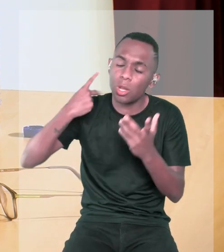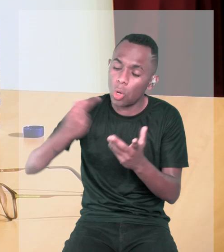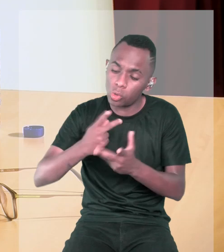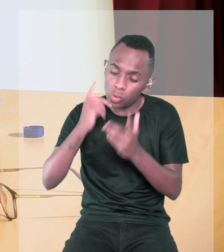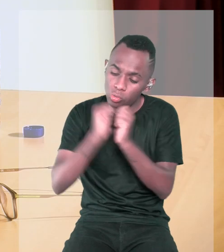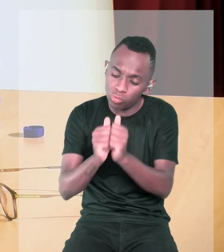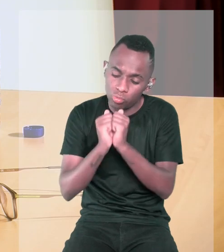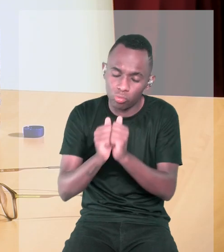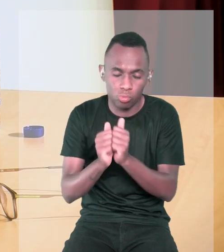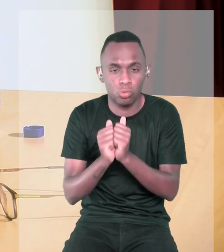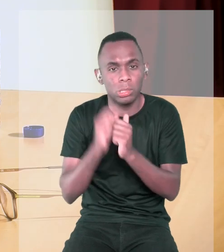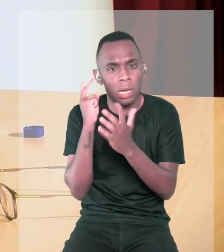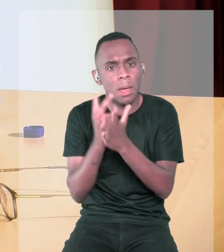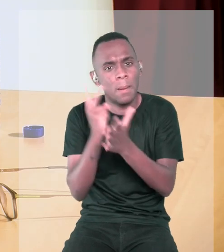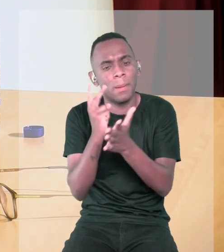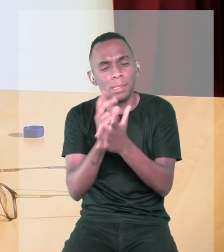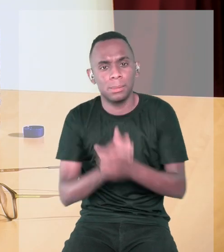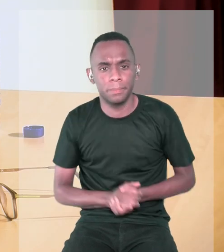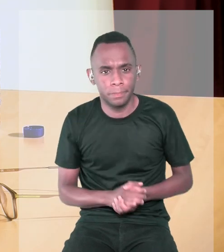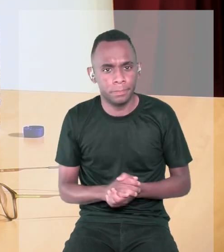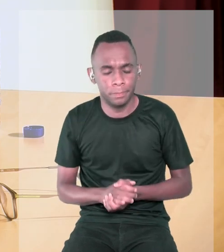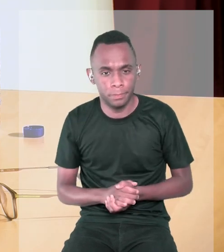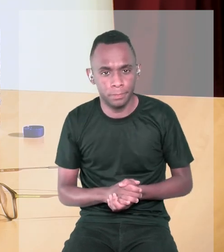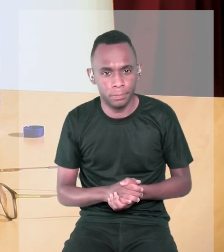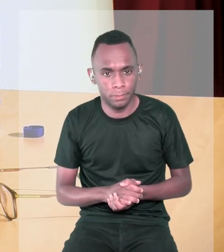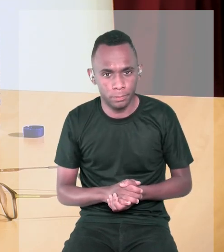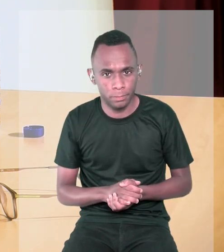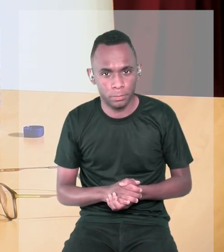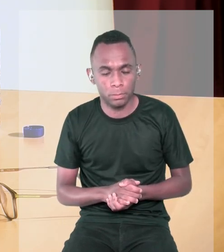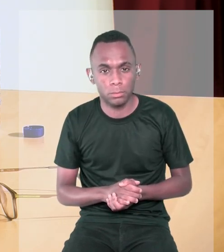que permanecêssemos juntos para sempre.